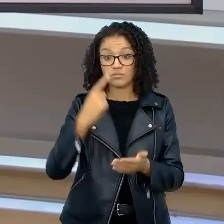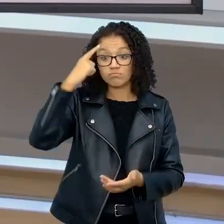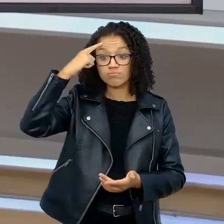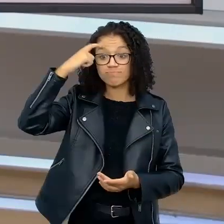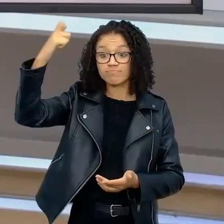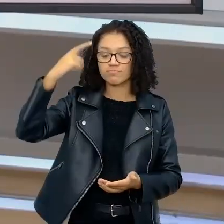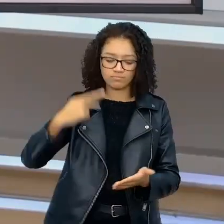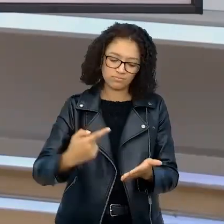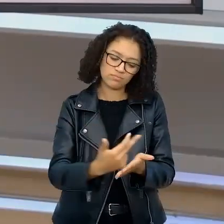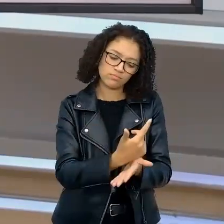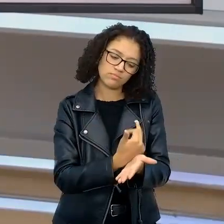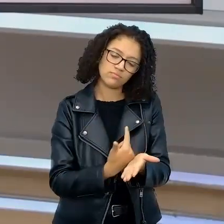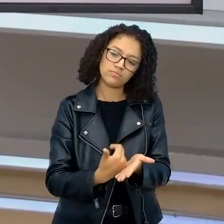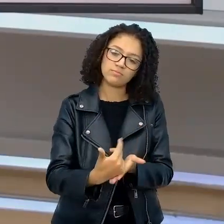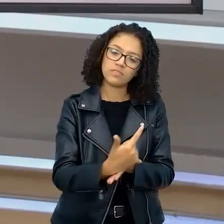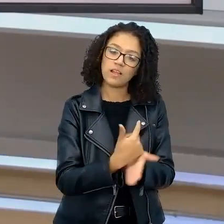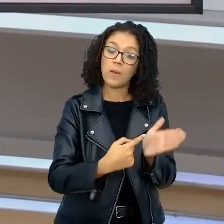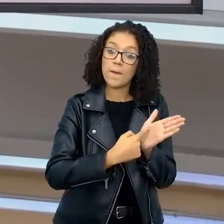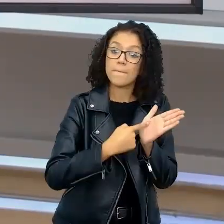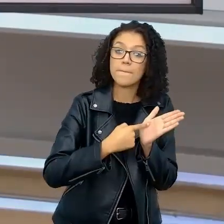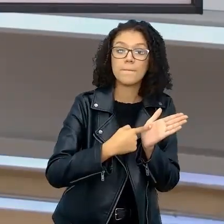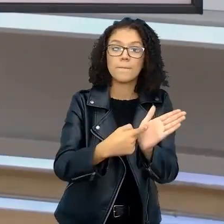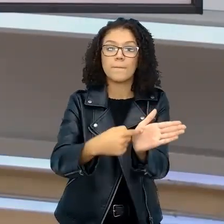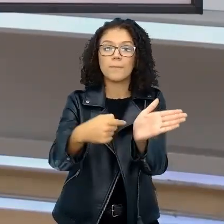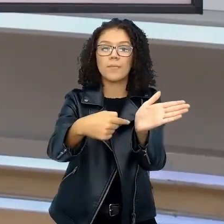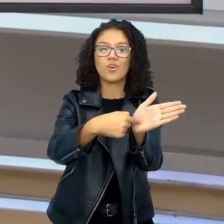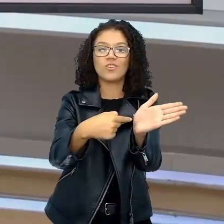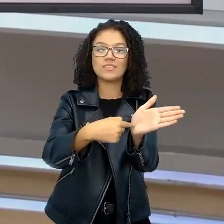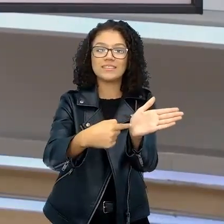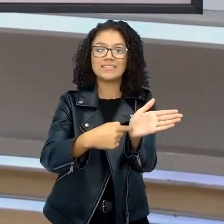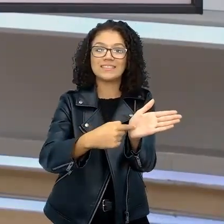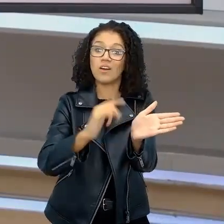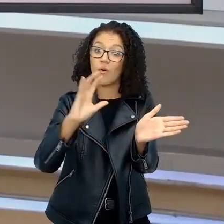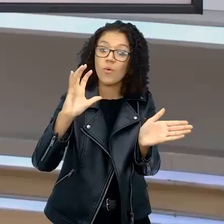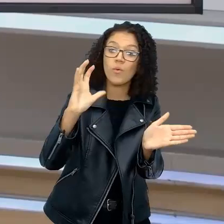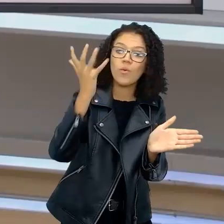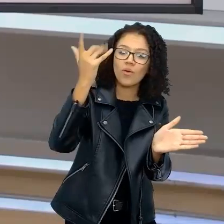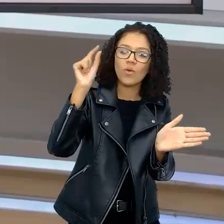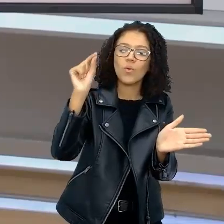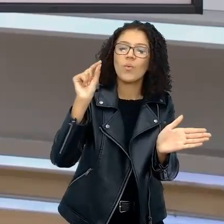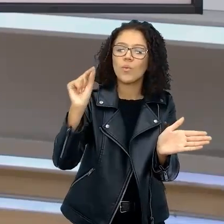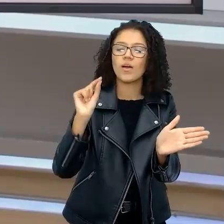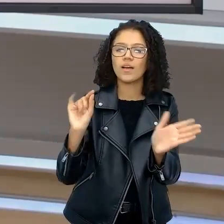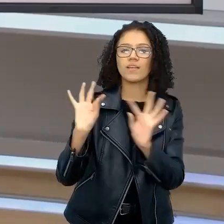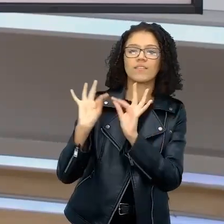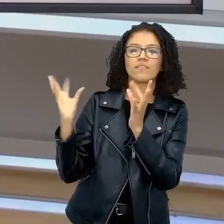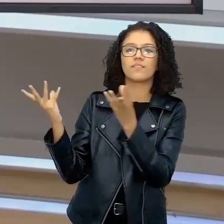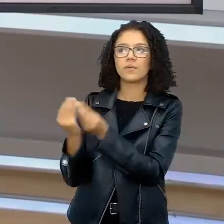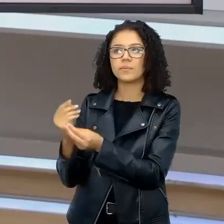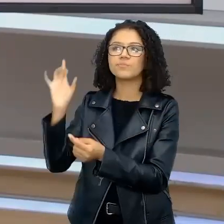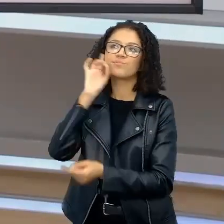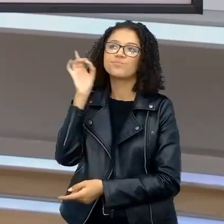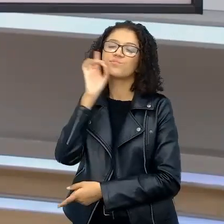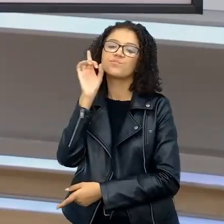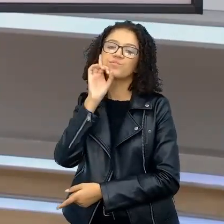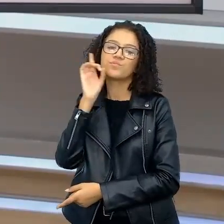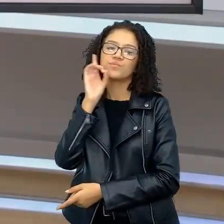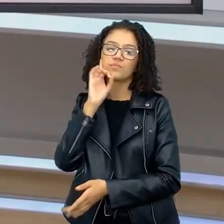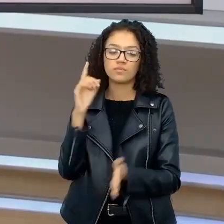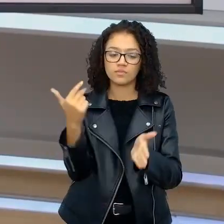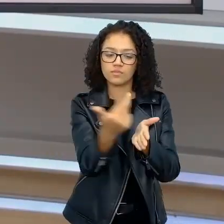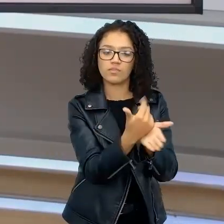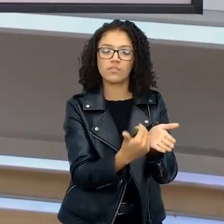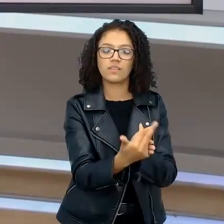alguns sinais de que alguma coisa está acontecendo com elas, normalmente também dentro de casa. Então é muito comum